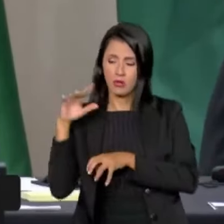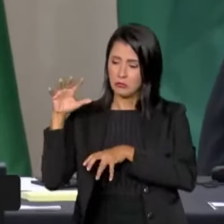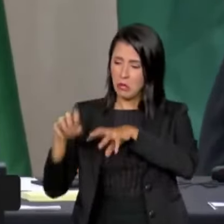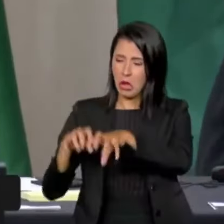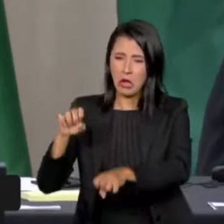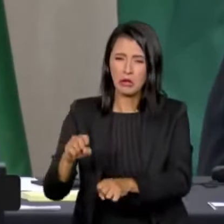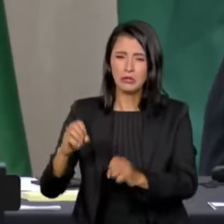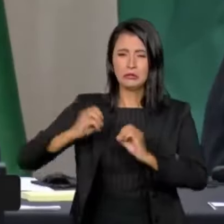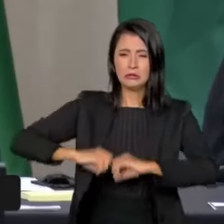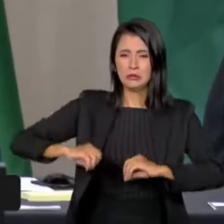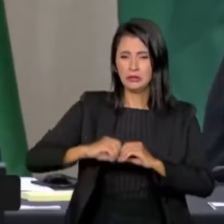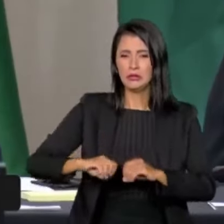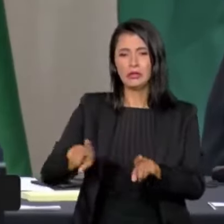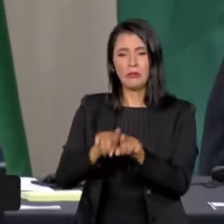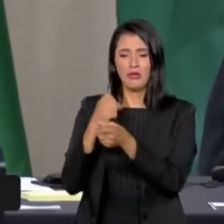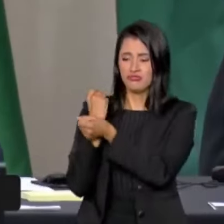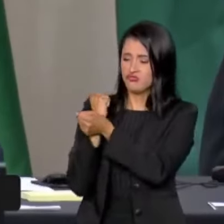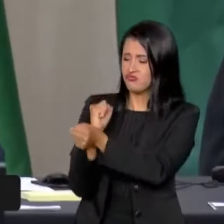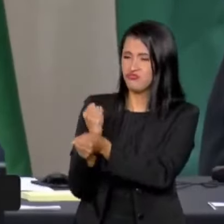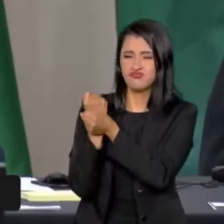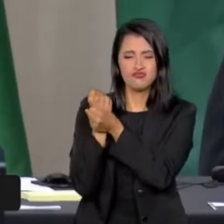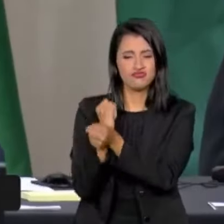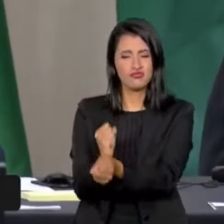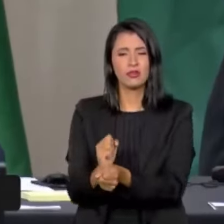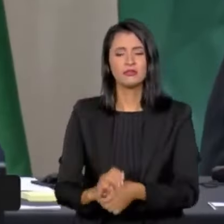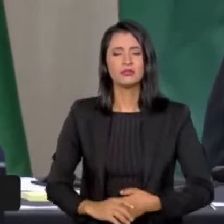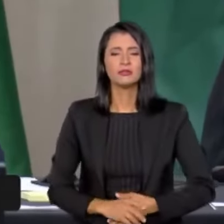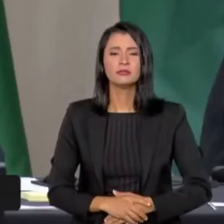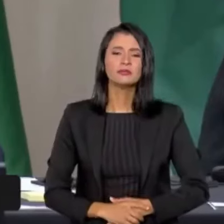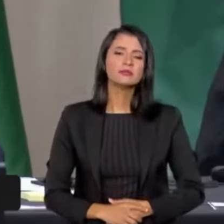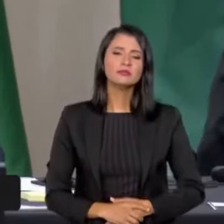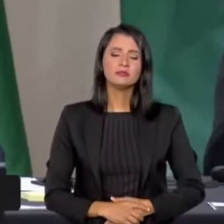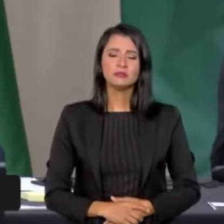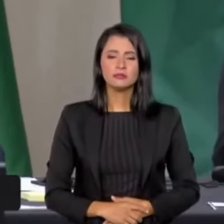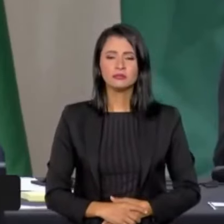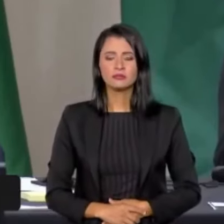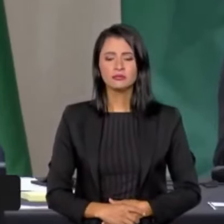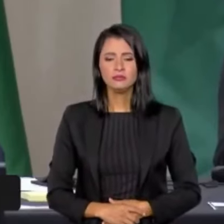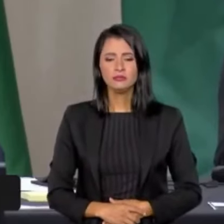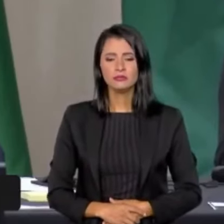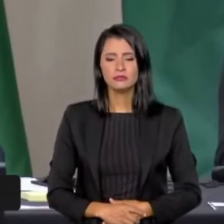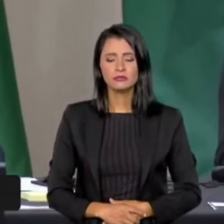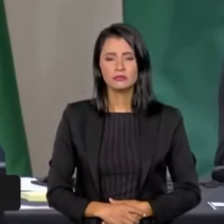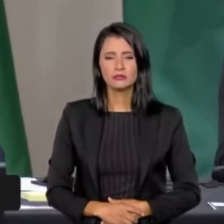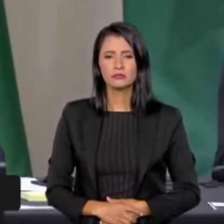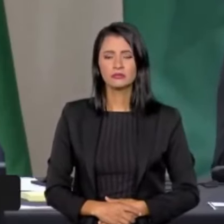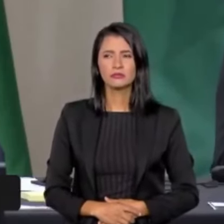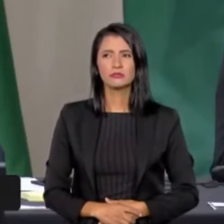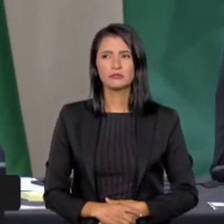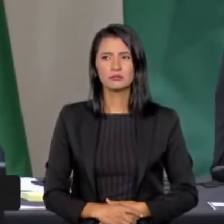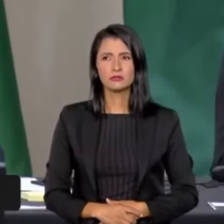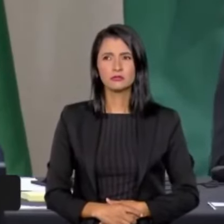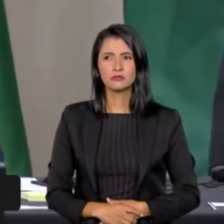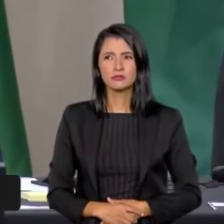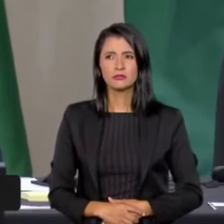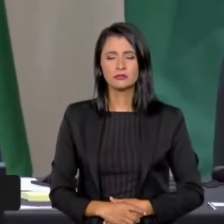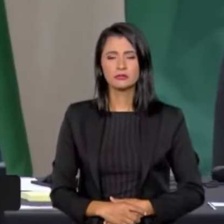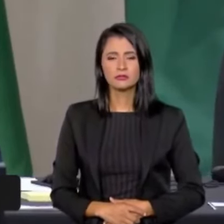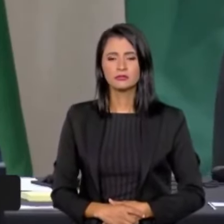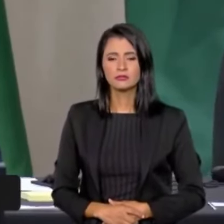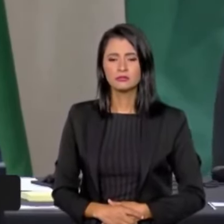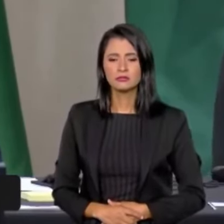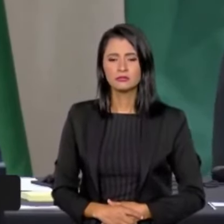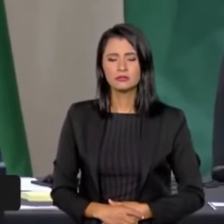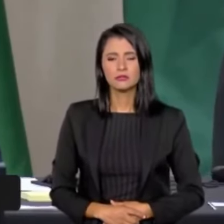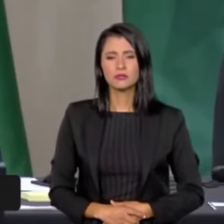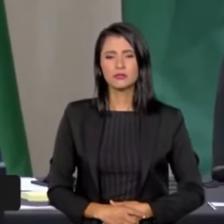e da escravidão. As part of the African diaspora, we share the responsibility to reclaim